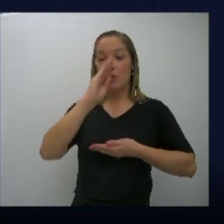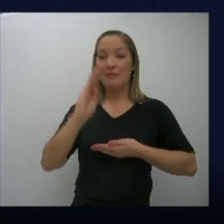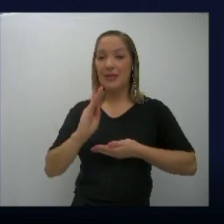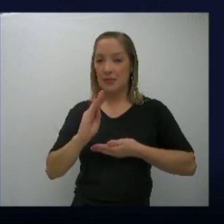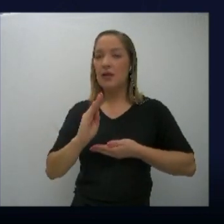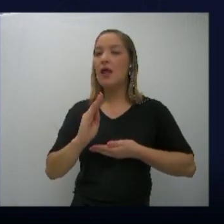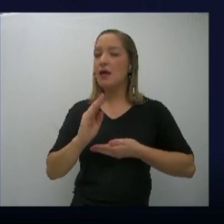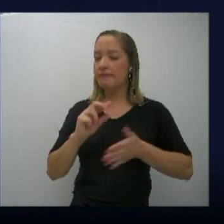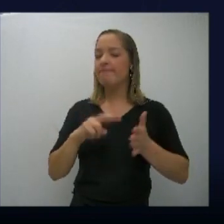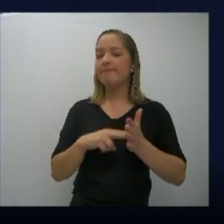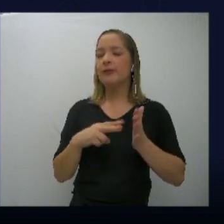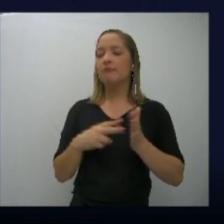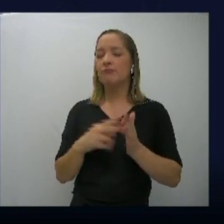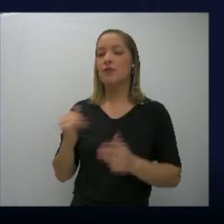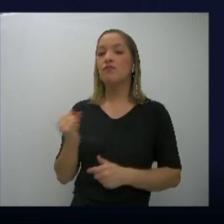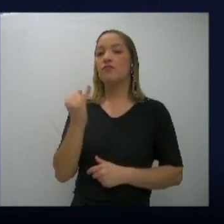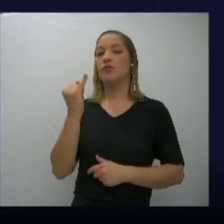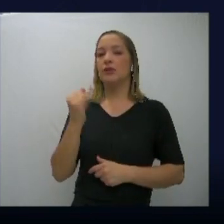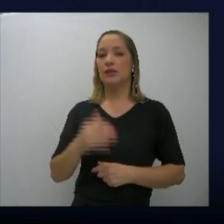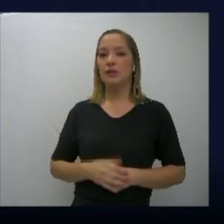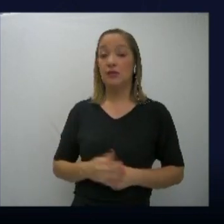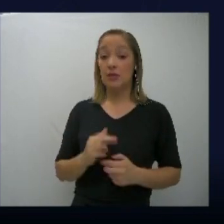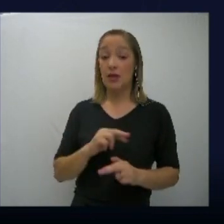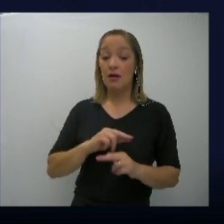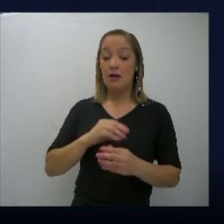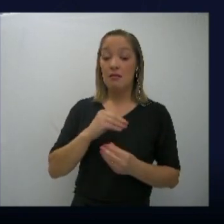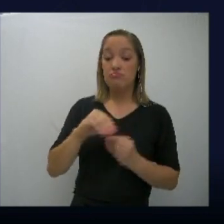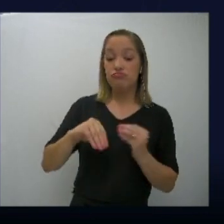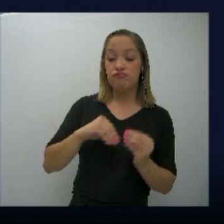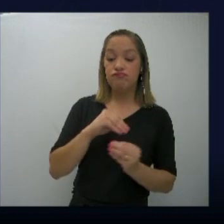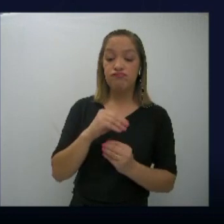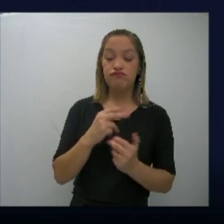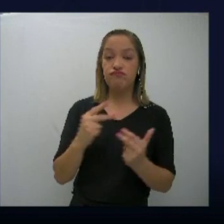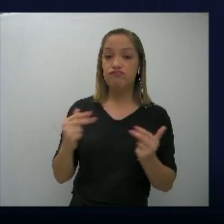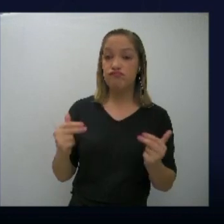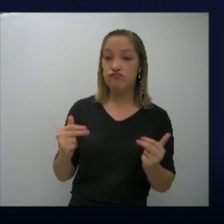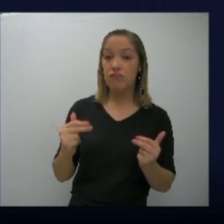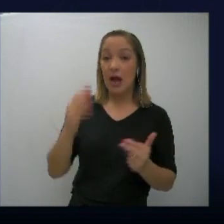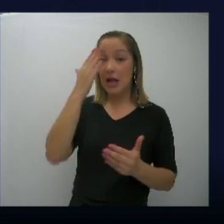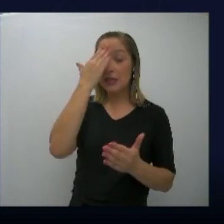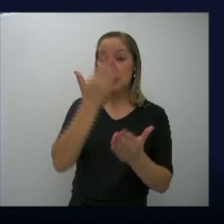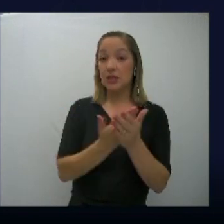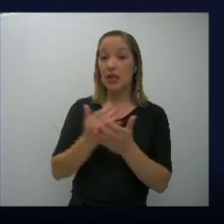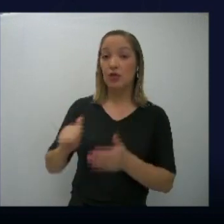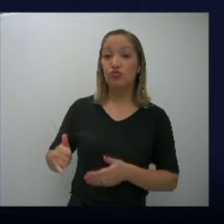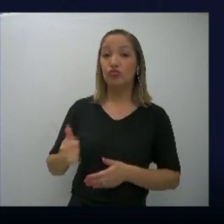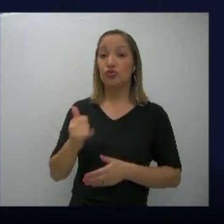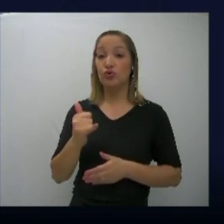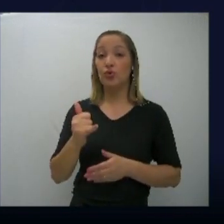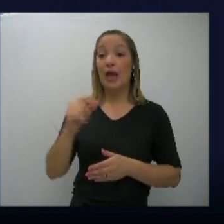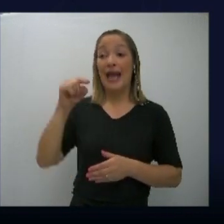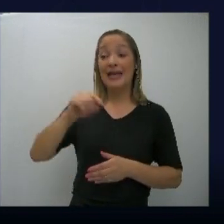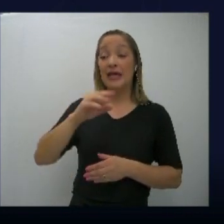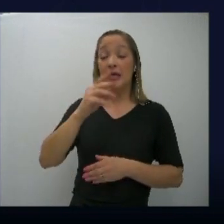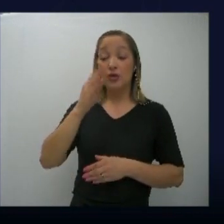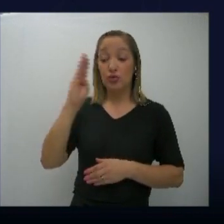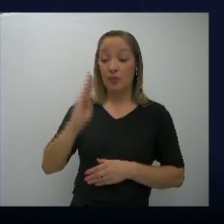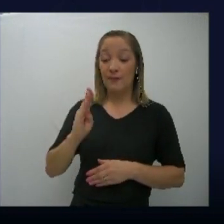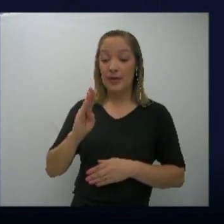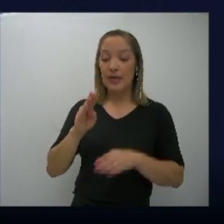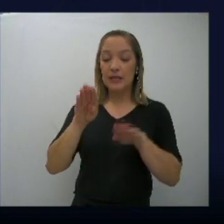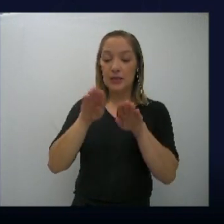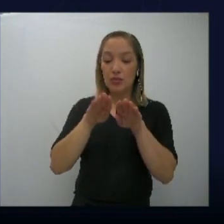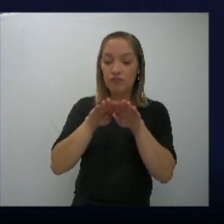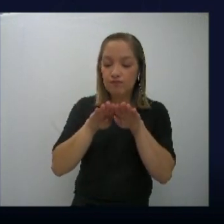muito expressiva né Então nesse Mix Mas se a gente acreditar que o juro do Brasil vão continuar baixo do longo prazo né